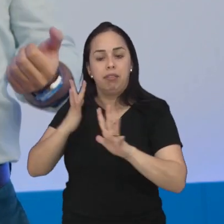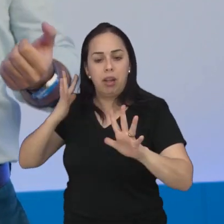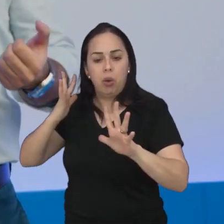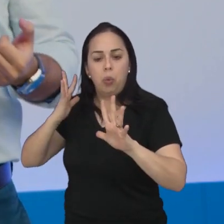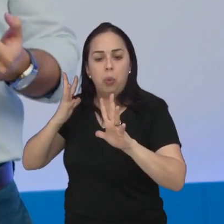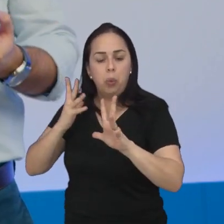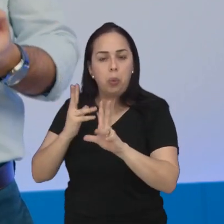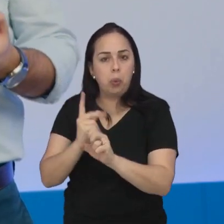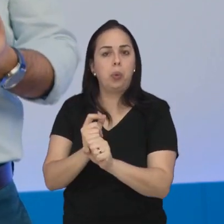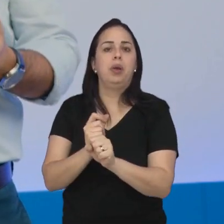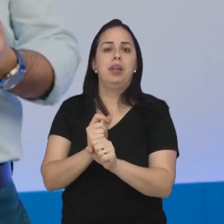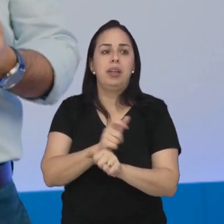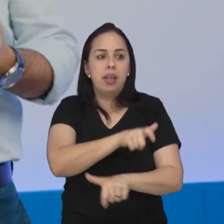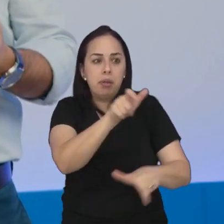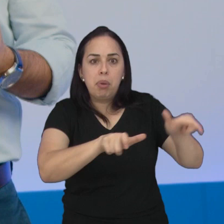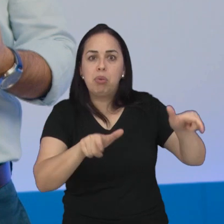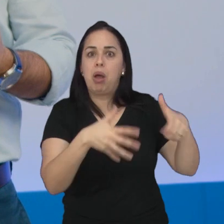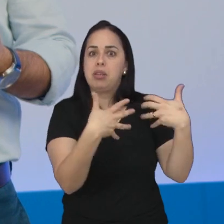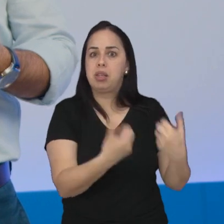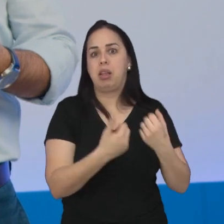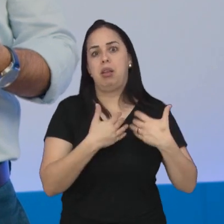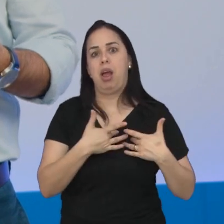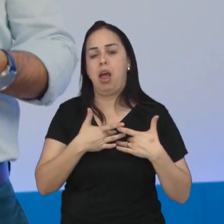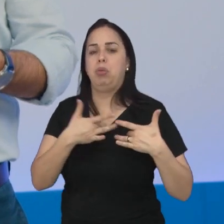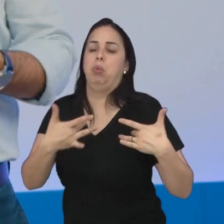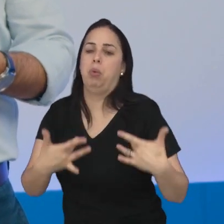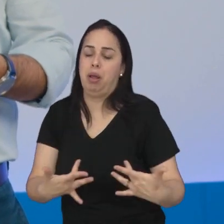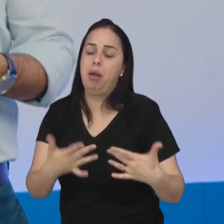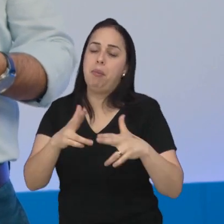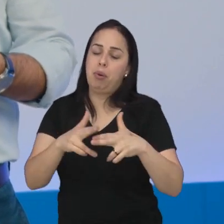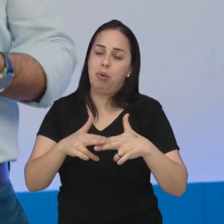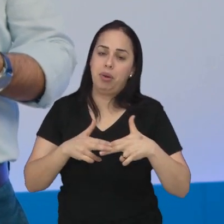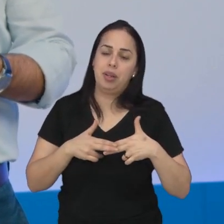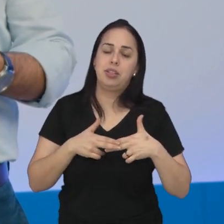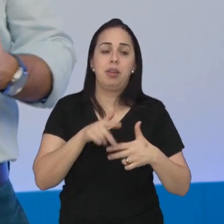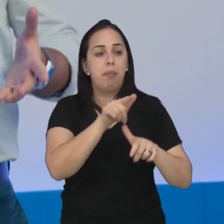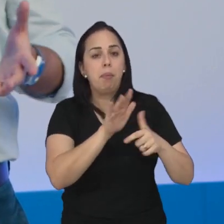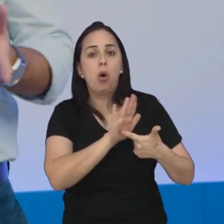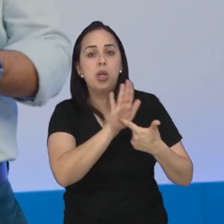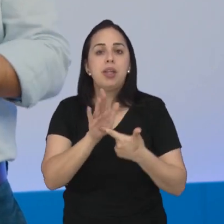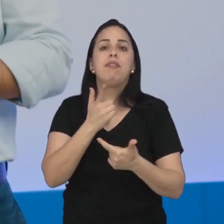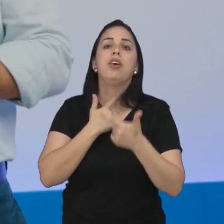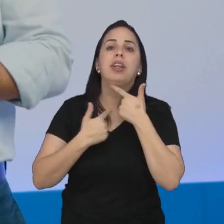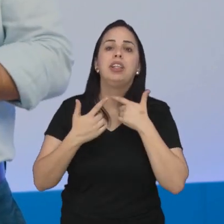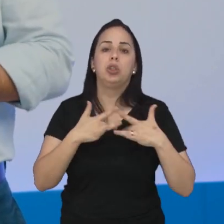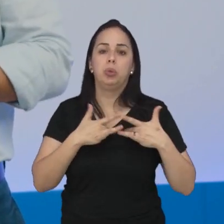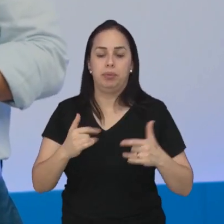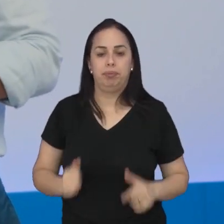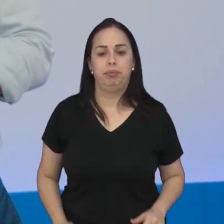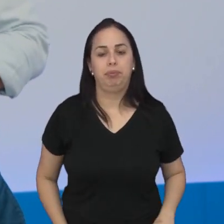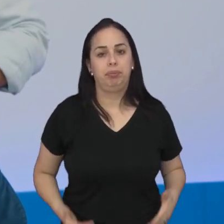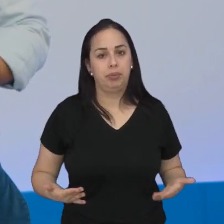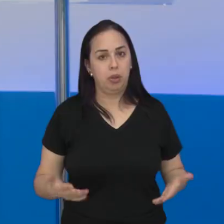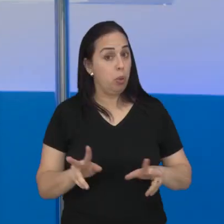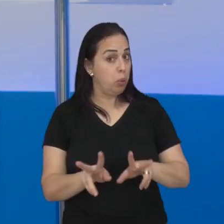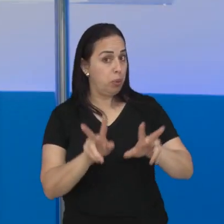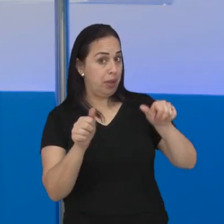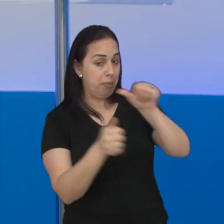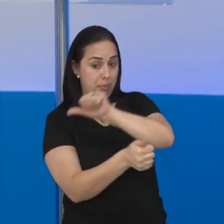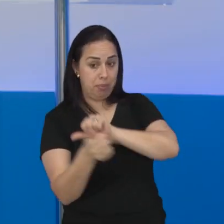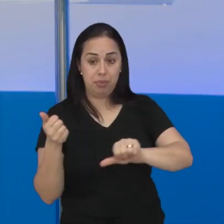coração funcionar. Então, este que está mais grave passa na frente pelo critério de gravidade. Agora, sobre os outros órgãos, rins,